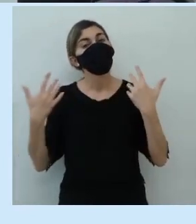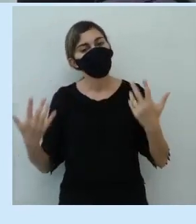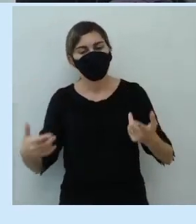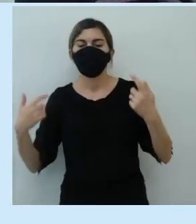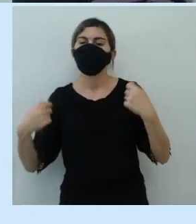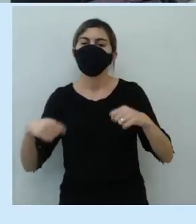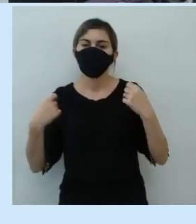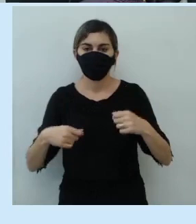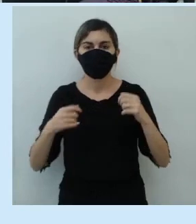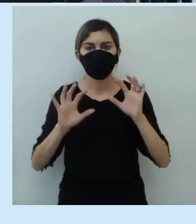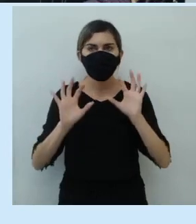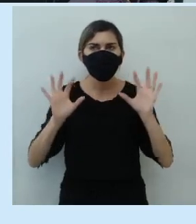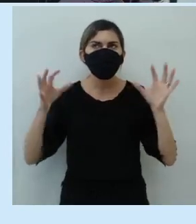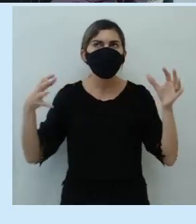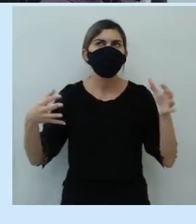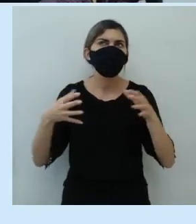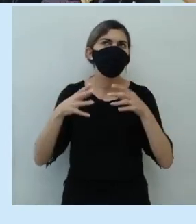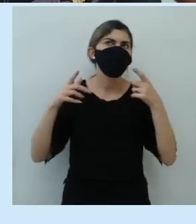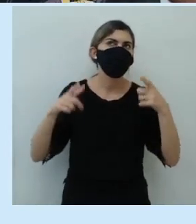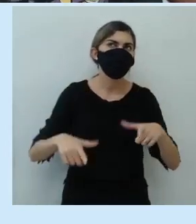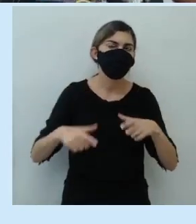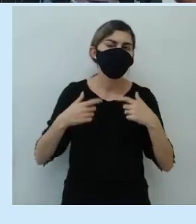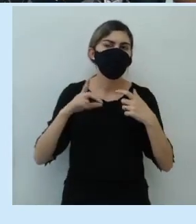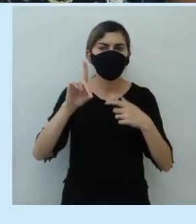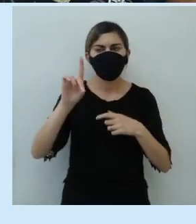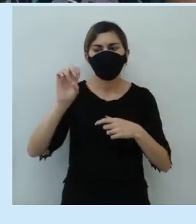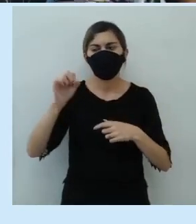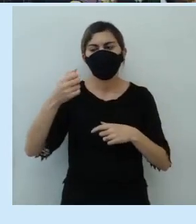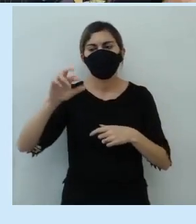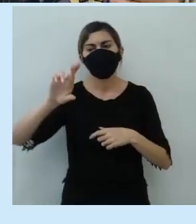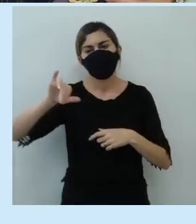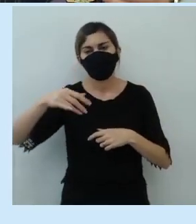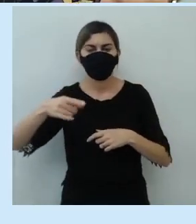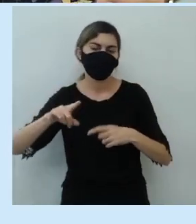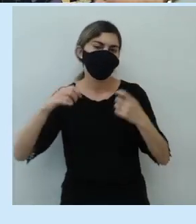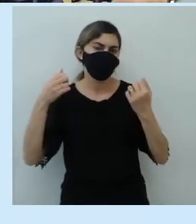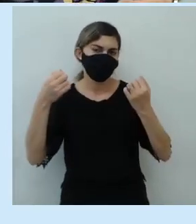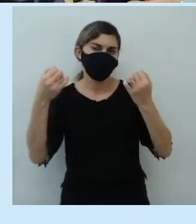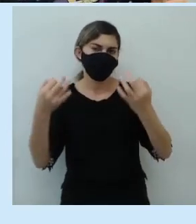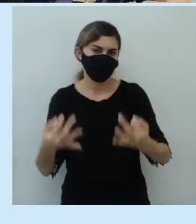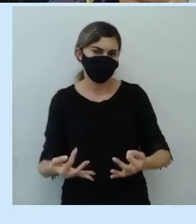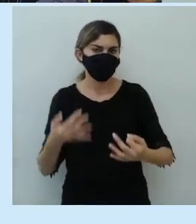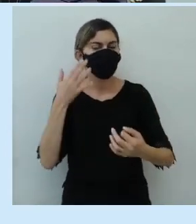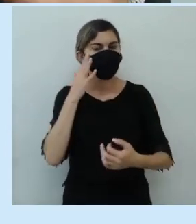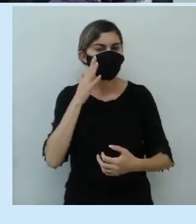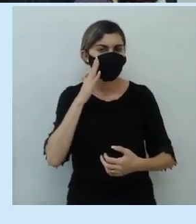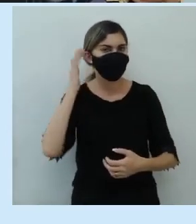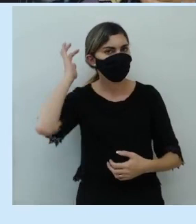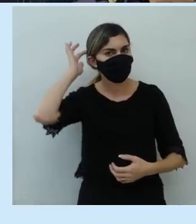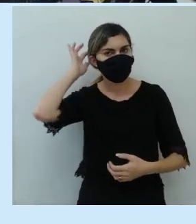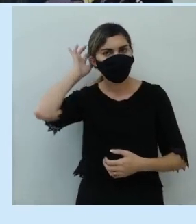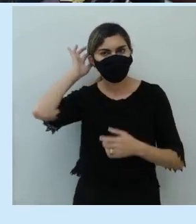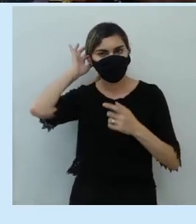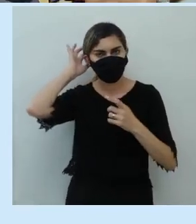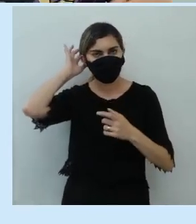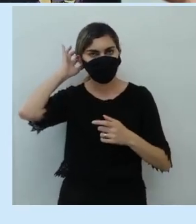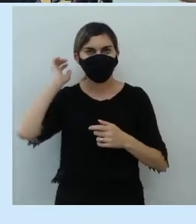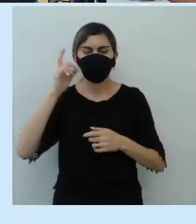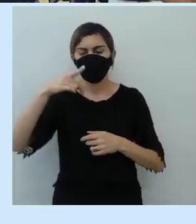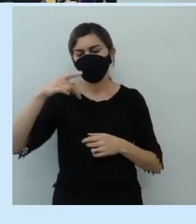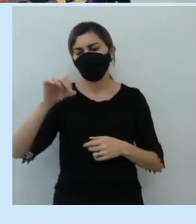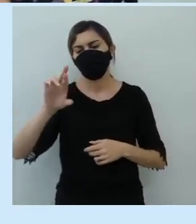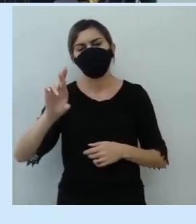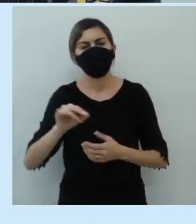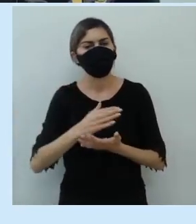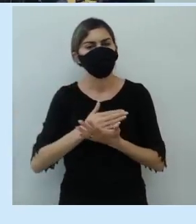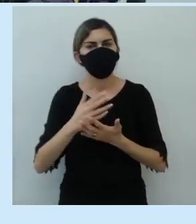preciso me situar nessa descrição da personagem. Estão me entendendo? Vamos lá então. Pedro começa a falar.